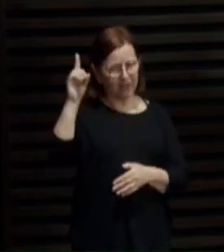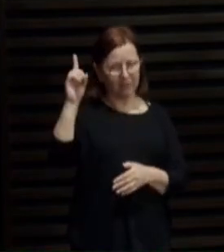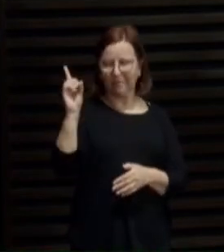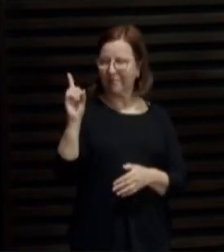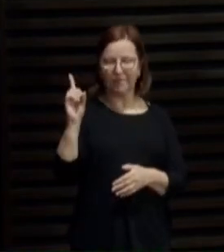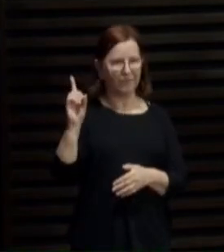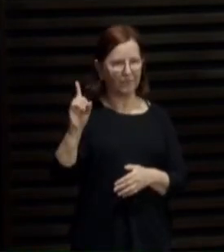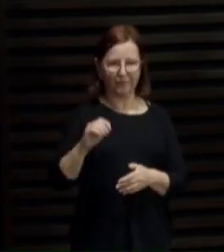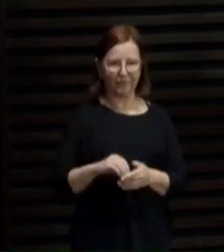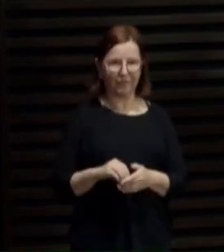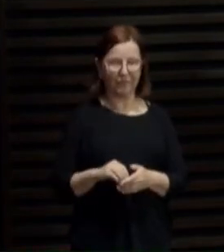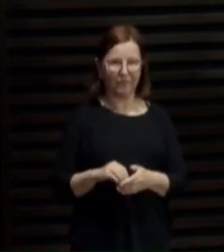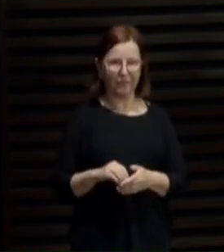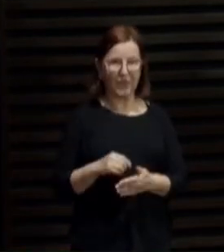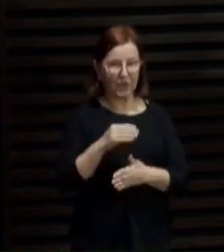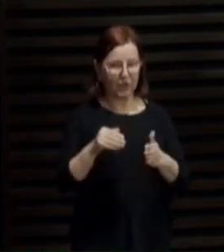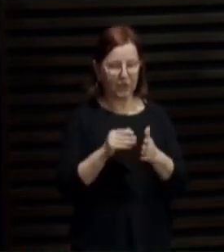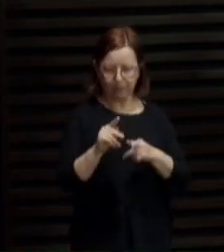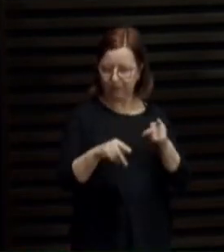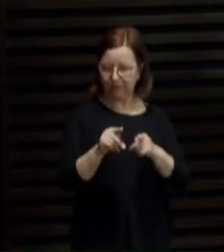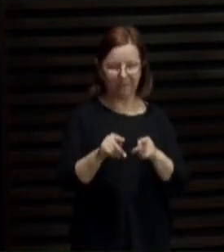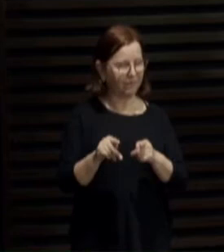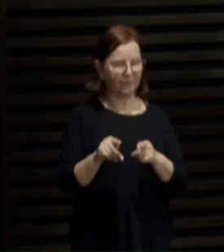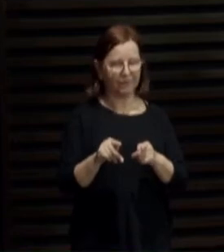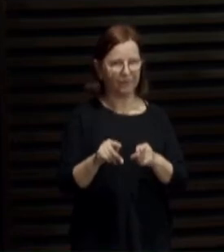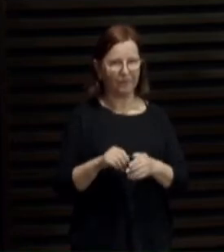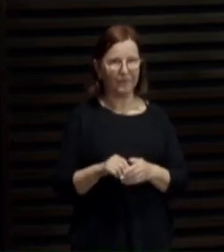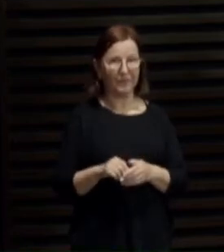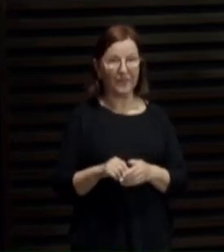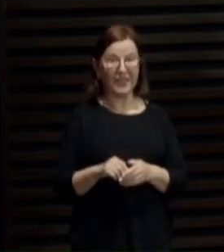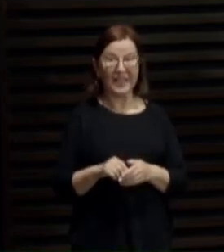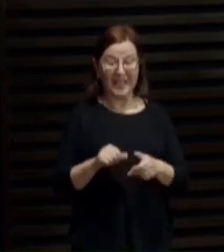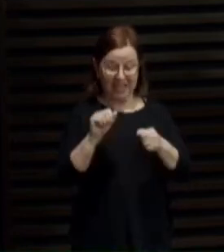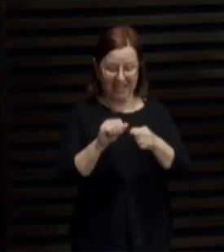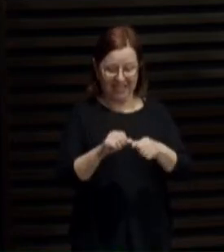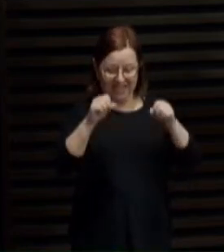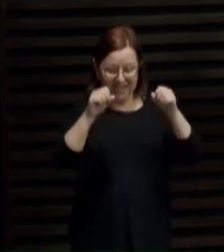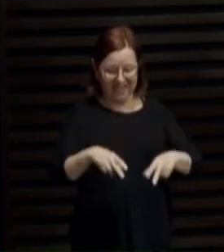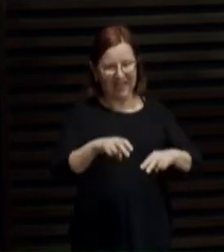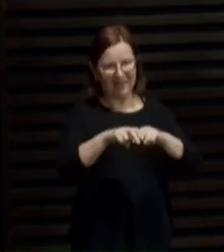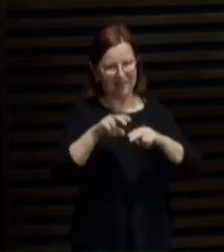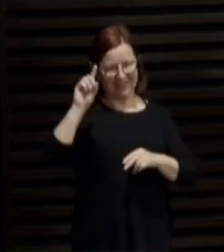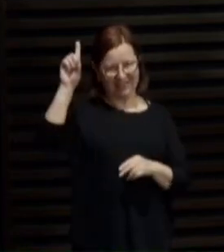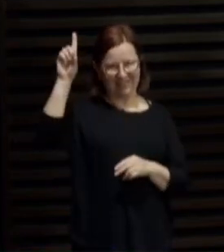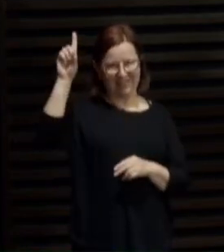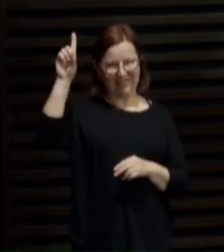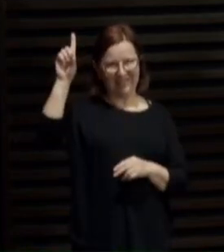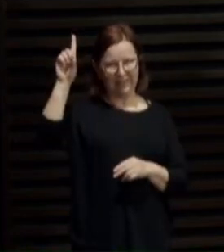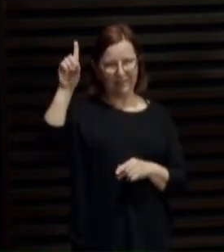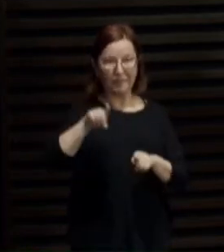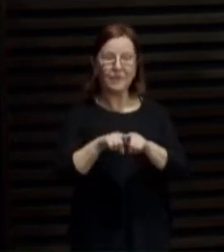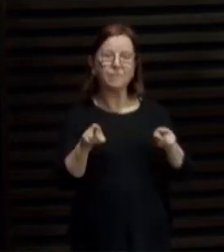Não. Toda gente é criatura divina. Foi Deus quem criou. Mas